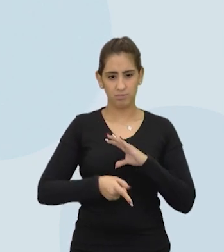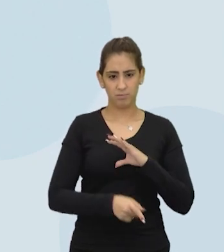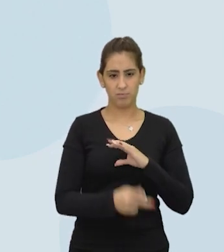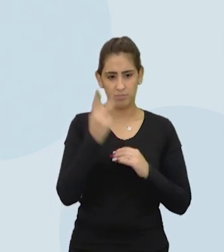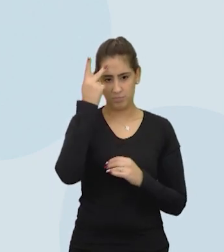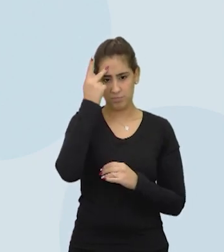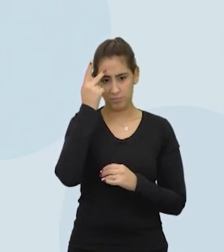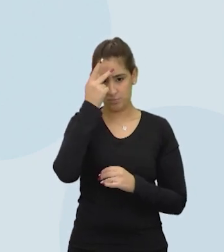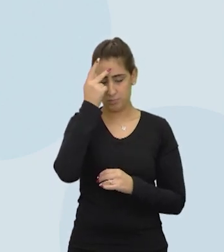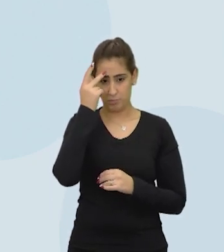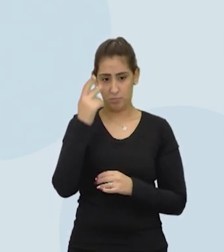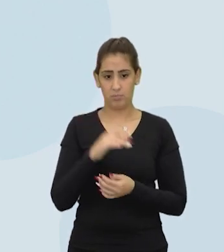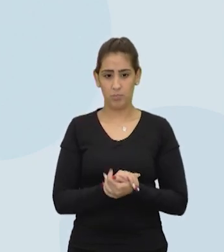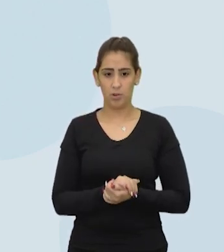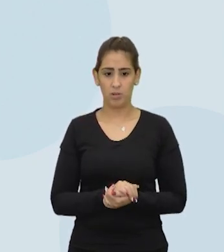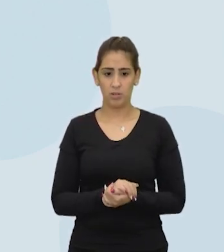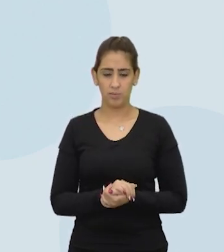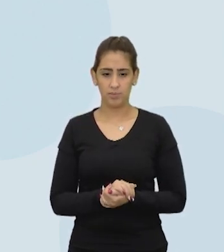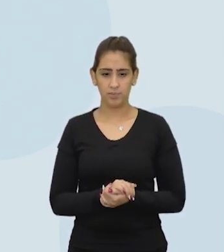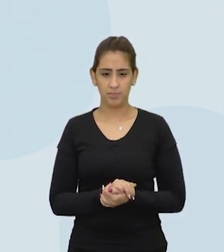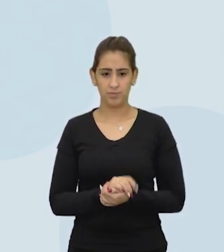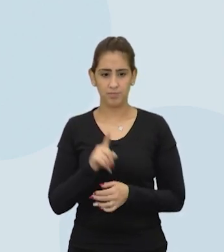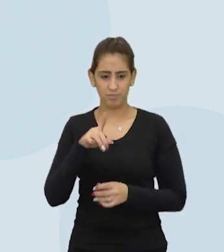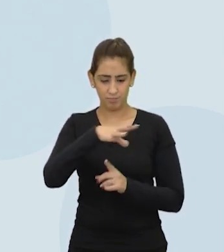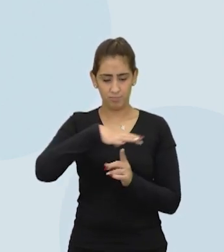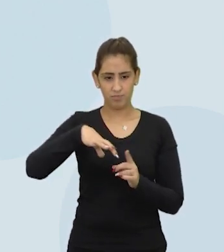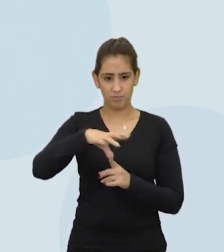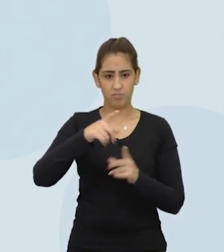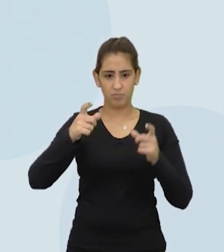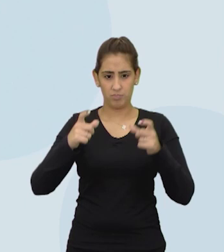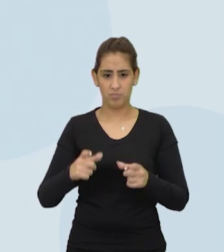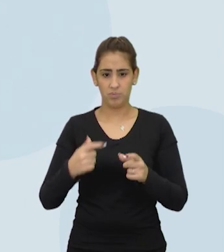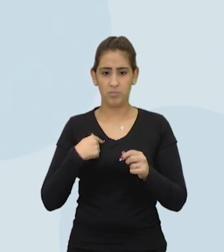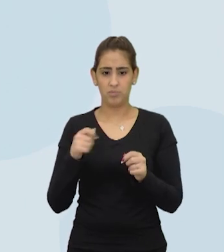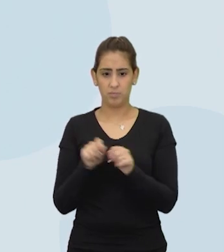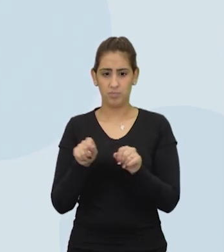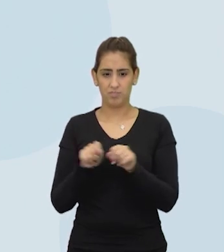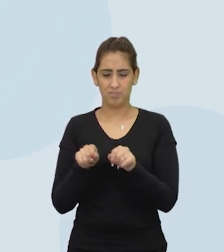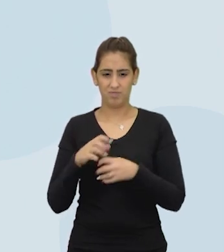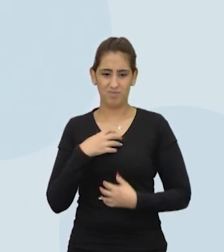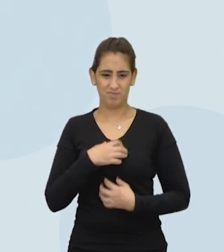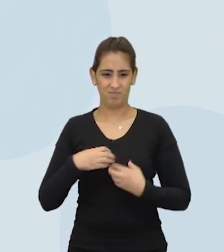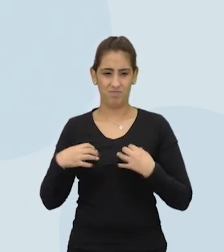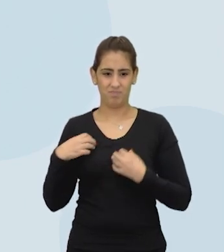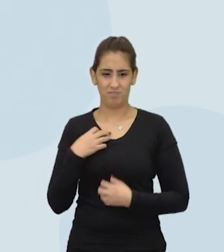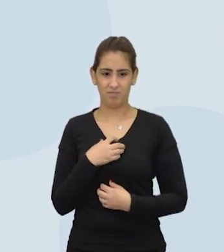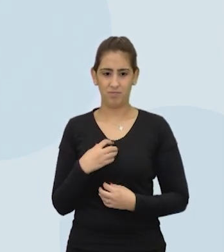Profundissimamente hipocondríaco, este ambiente me causa repugnância.